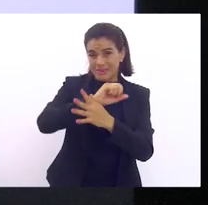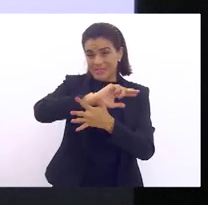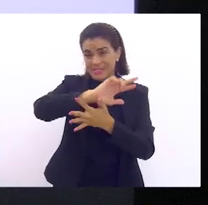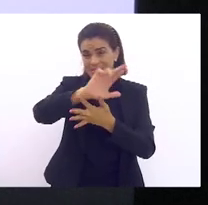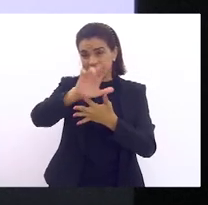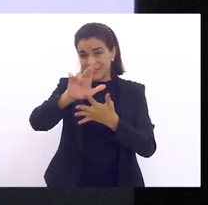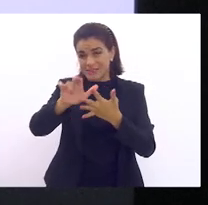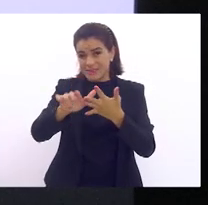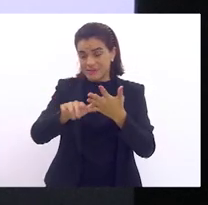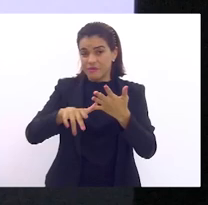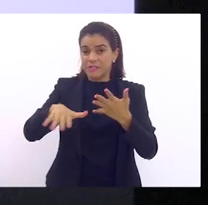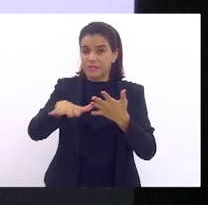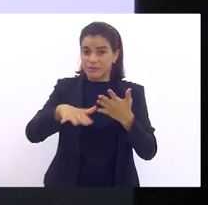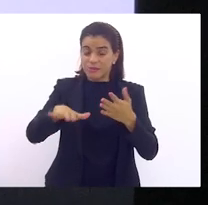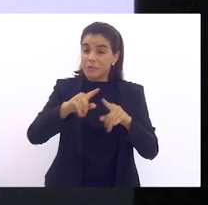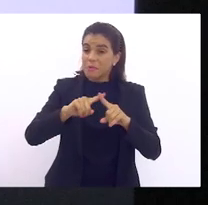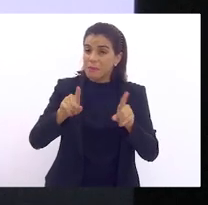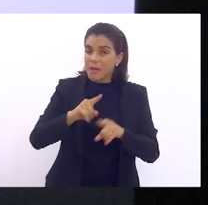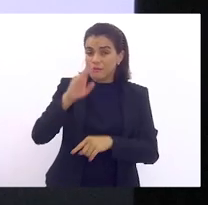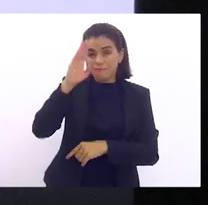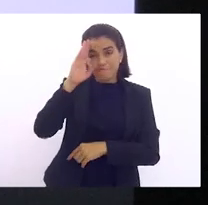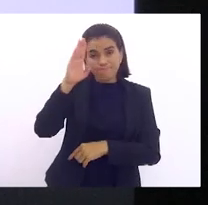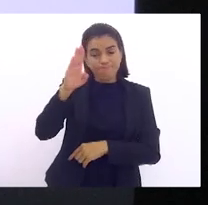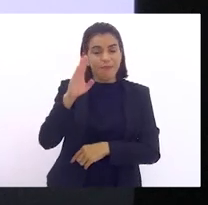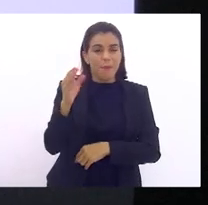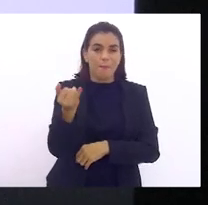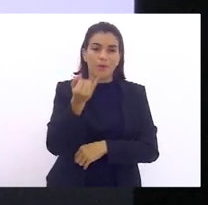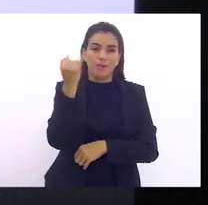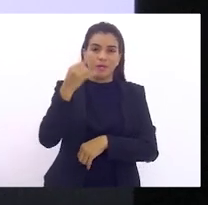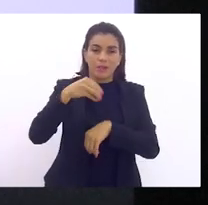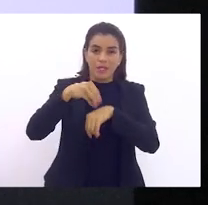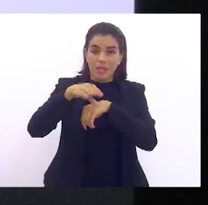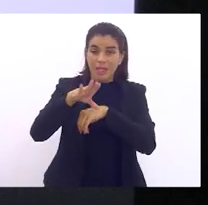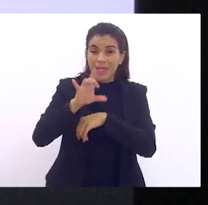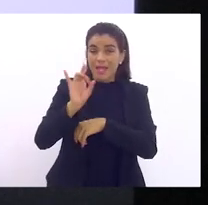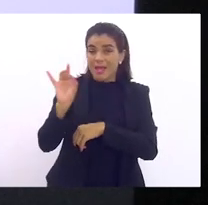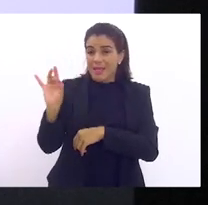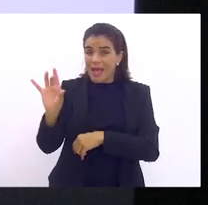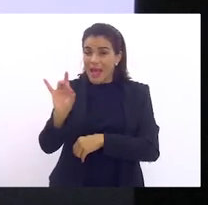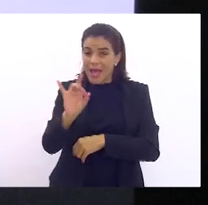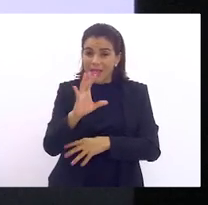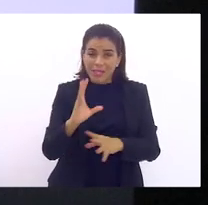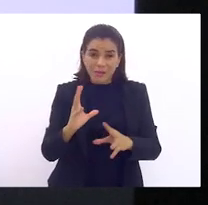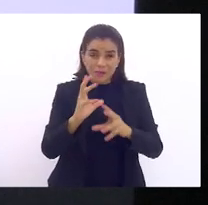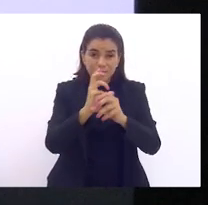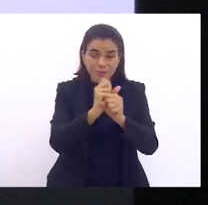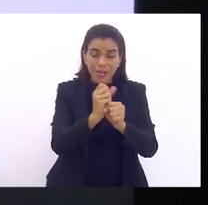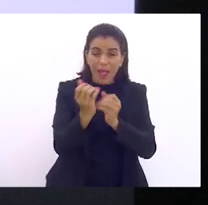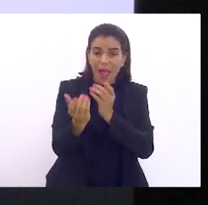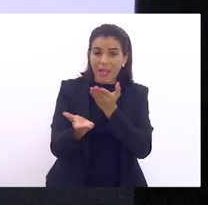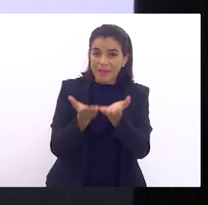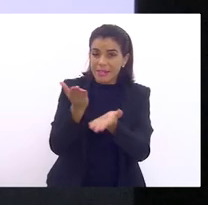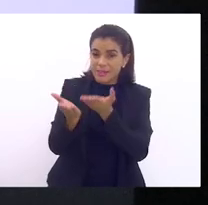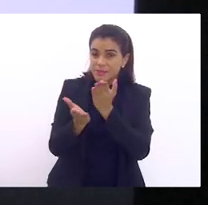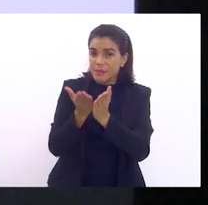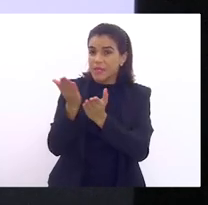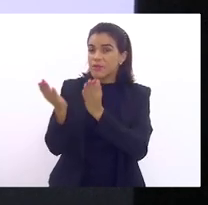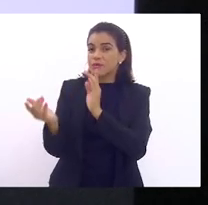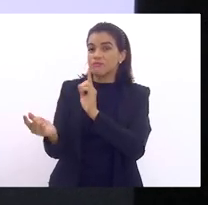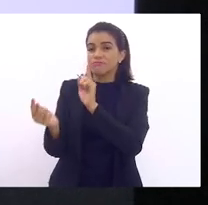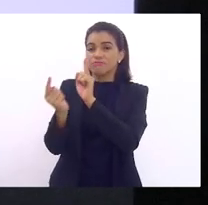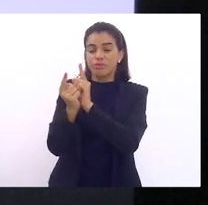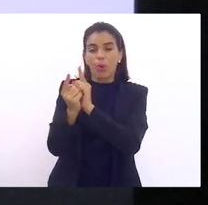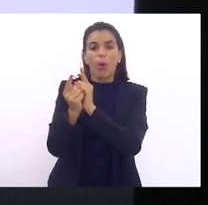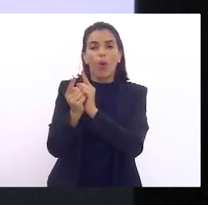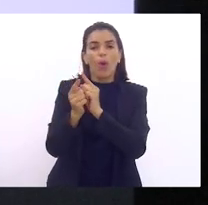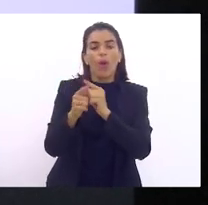casos mas é importante dizer que cada atendimento muitas vezes se desdobram em outros atendimentos